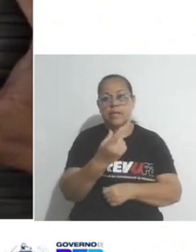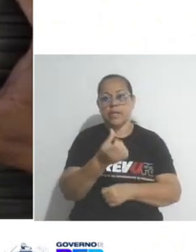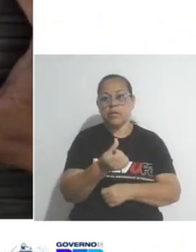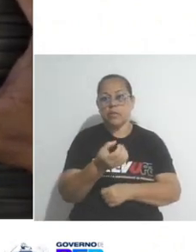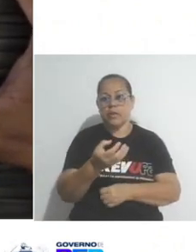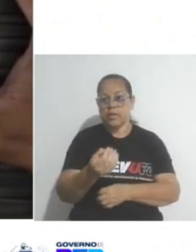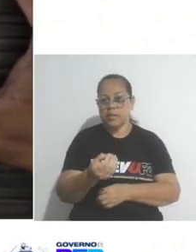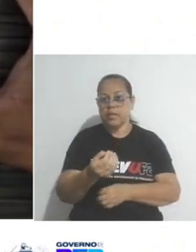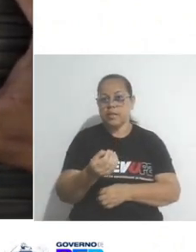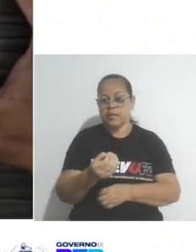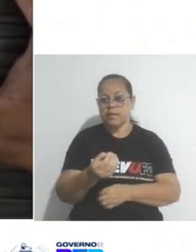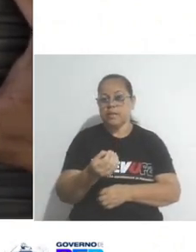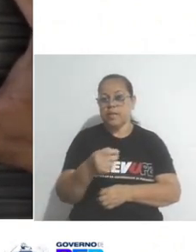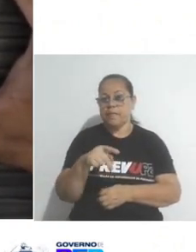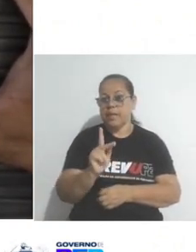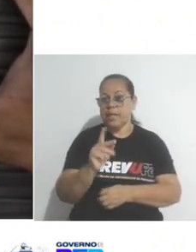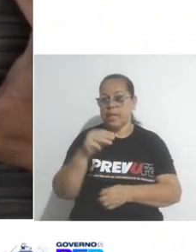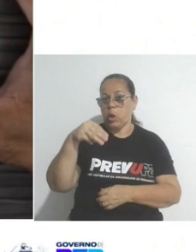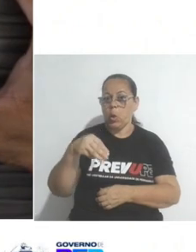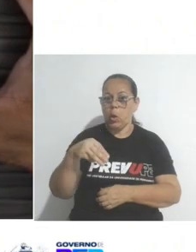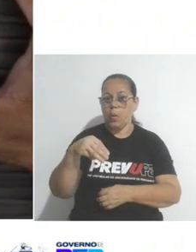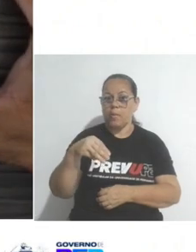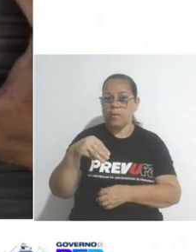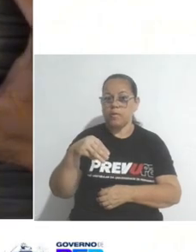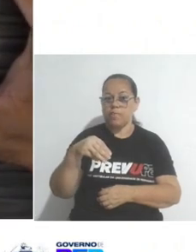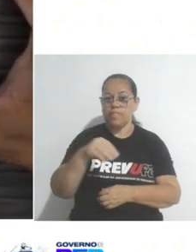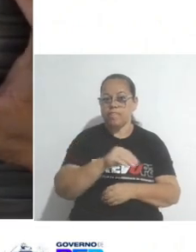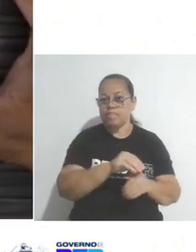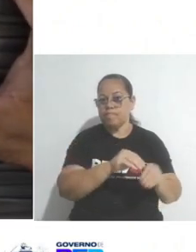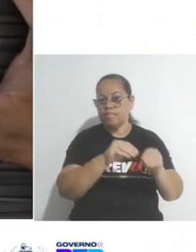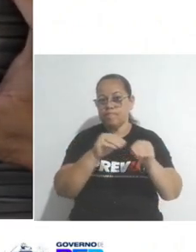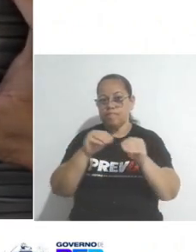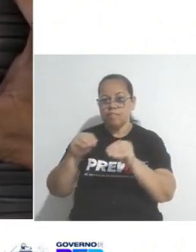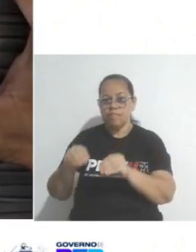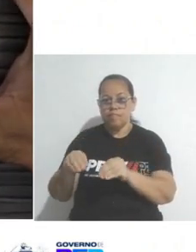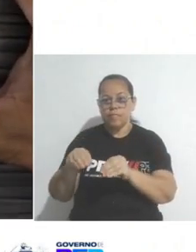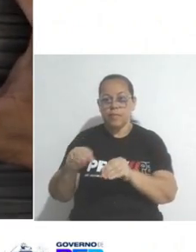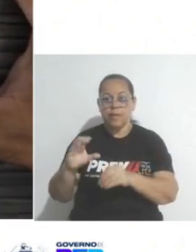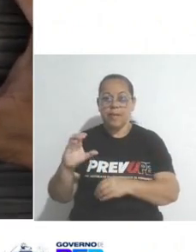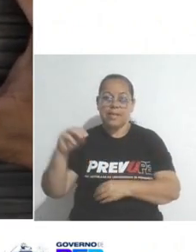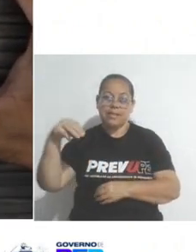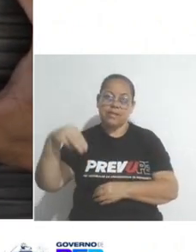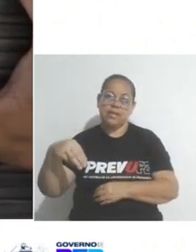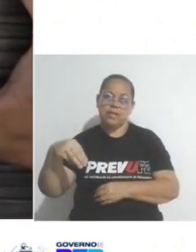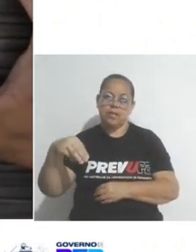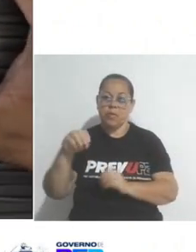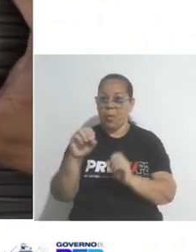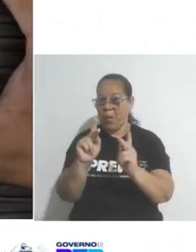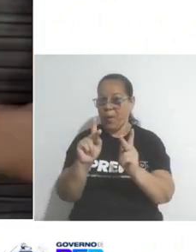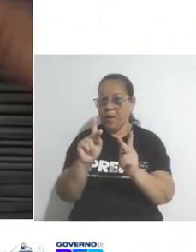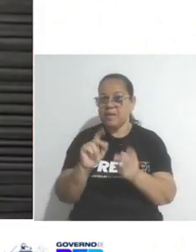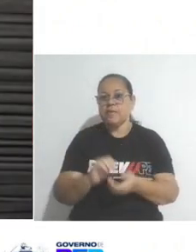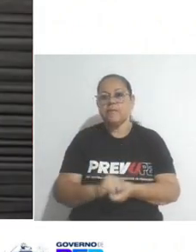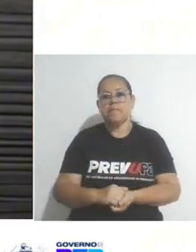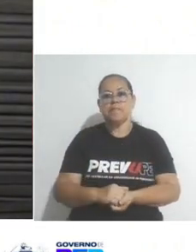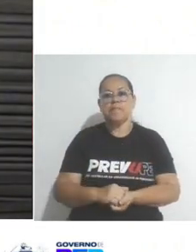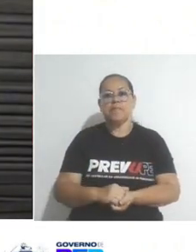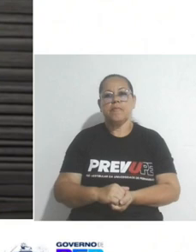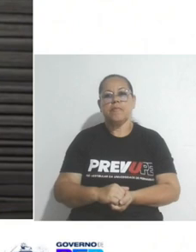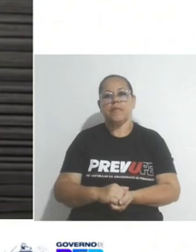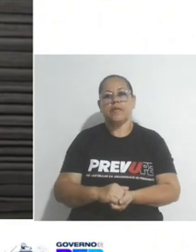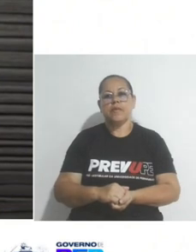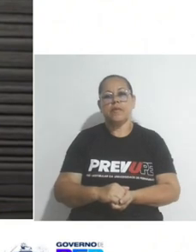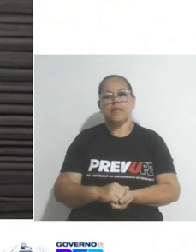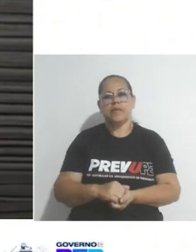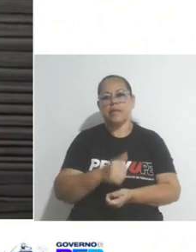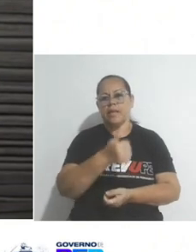sessenta quilômetros para centímetros ok cento e